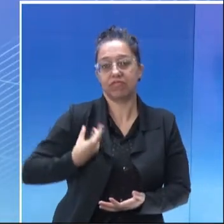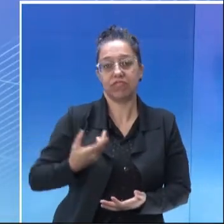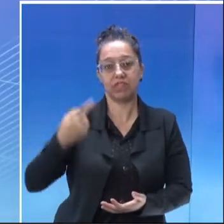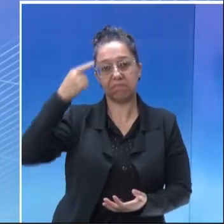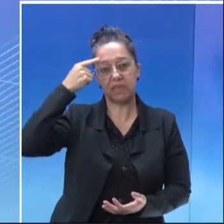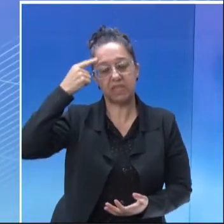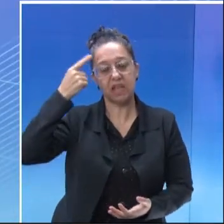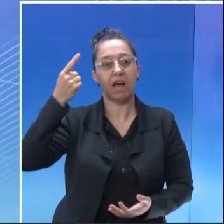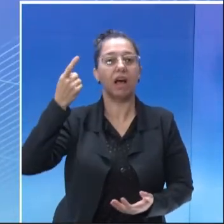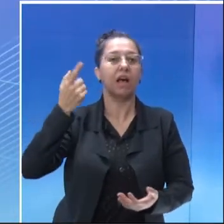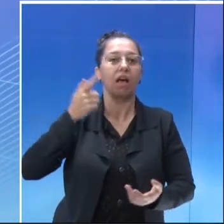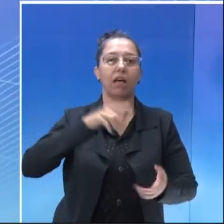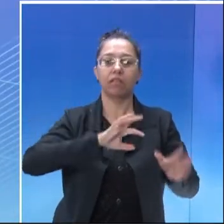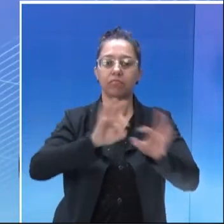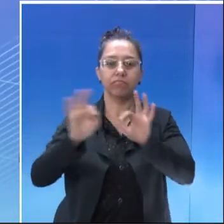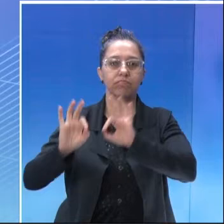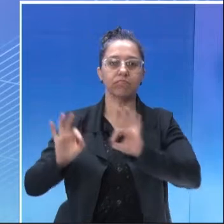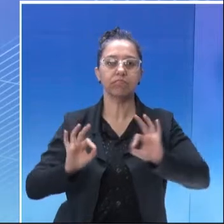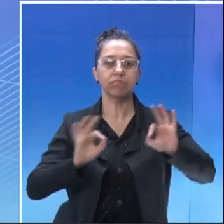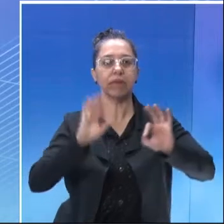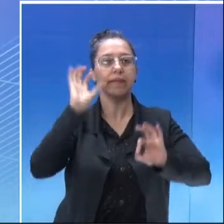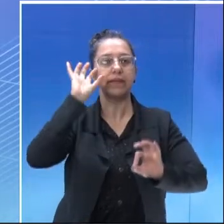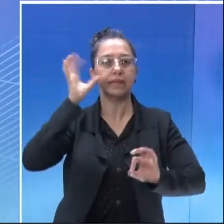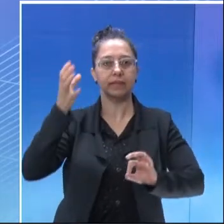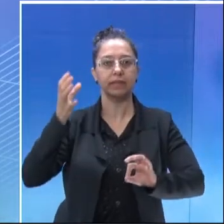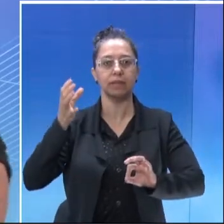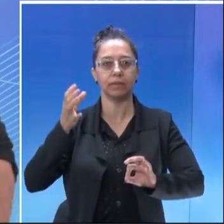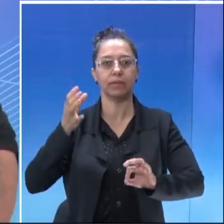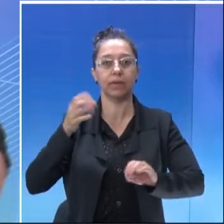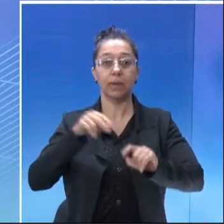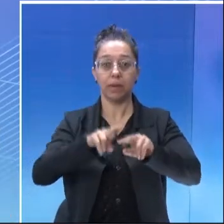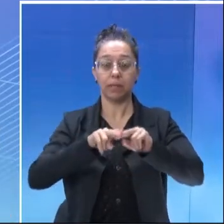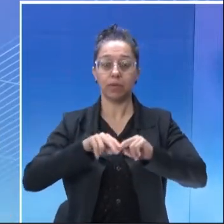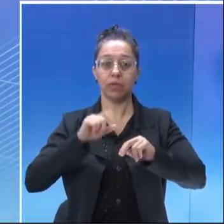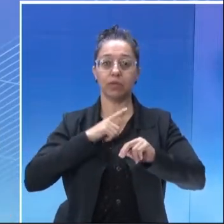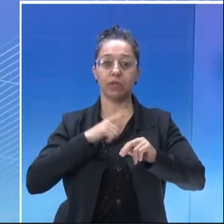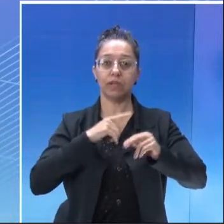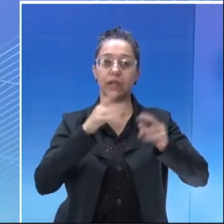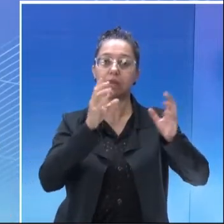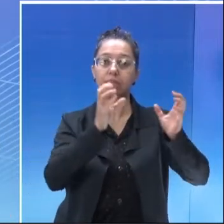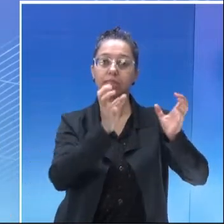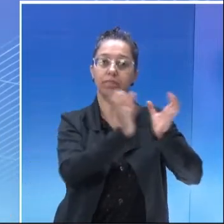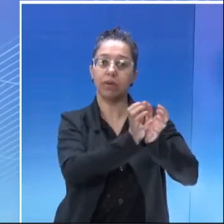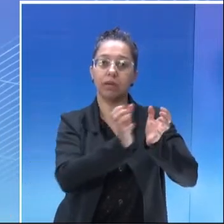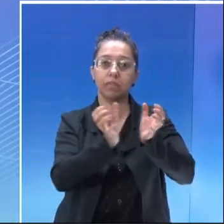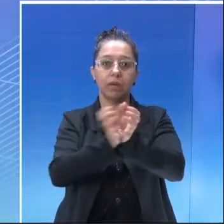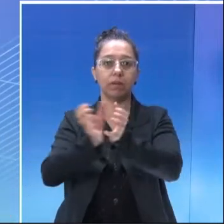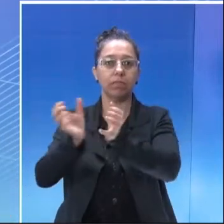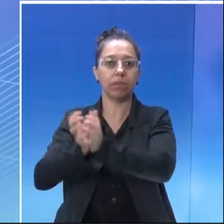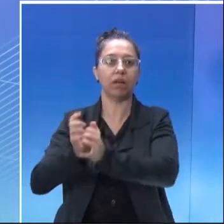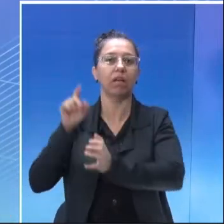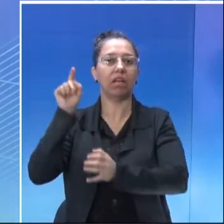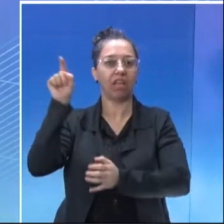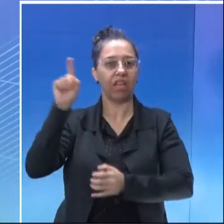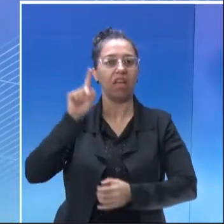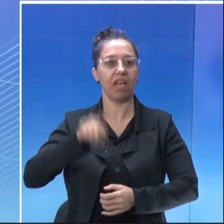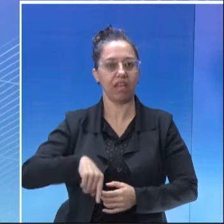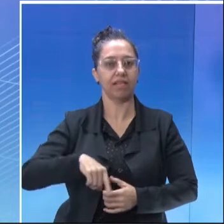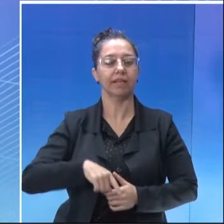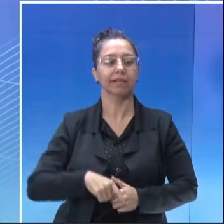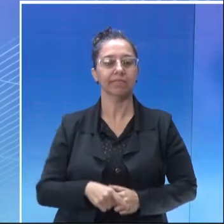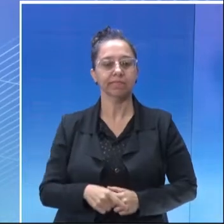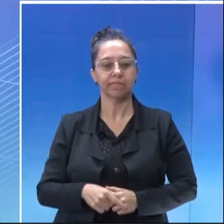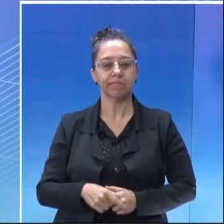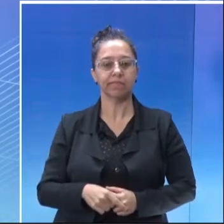podemos agir e pensar e fazermos as nossas decisões. Então ele é classificado entre um filósofo racionalista na